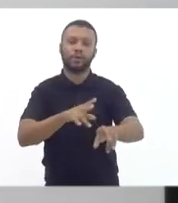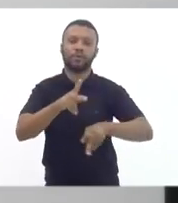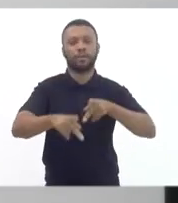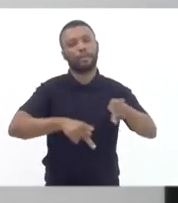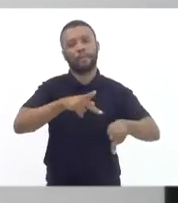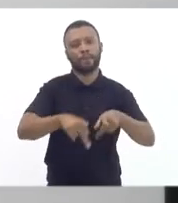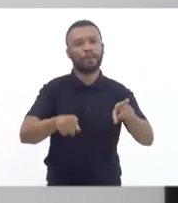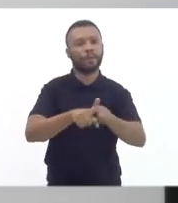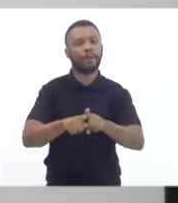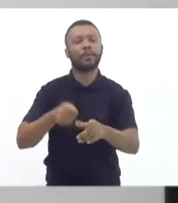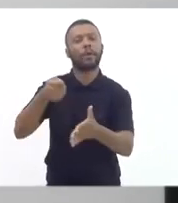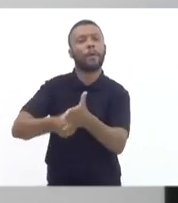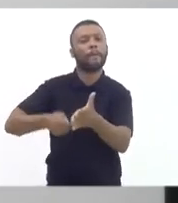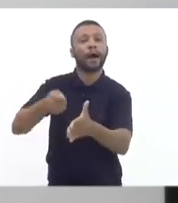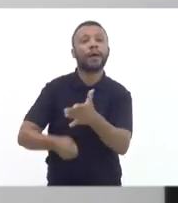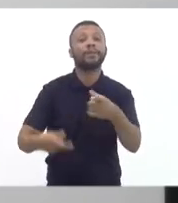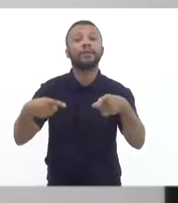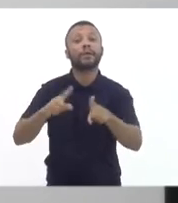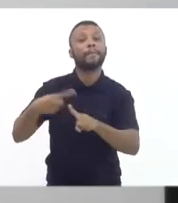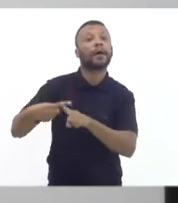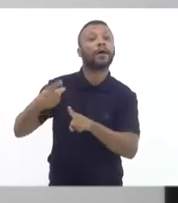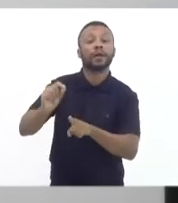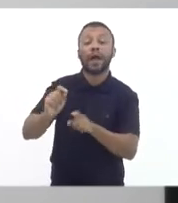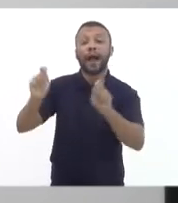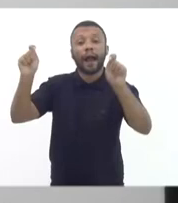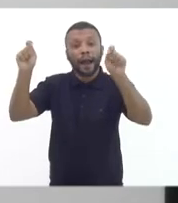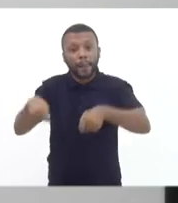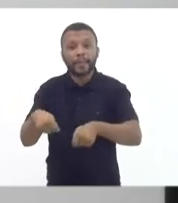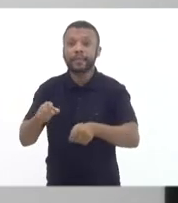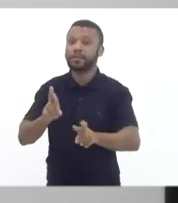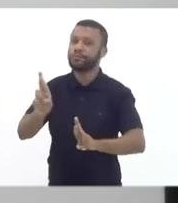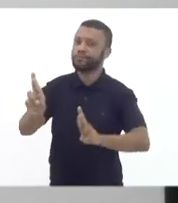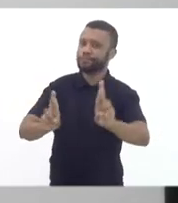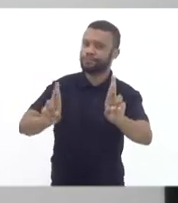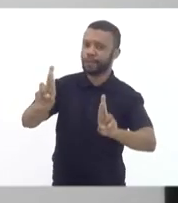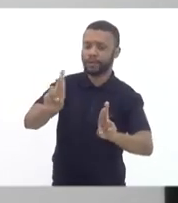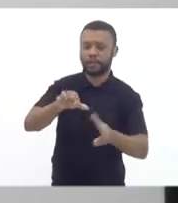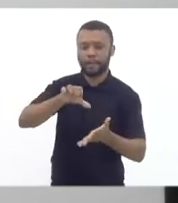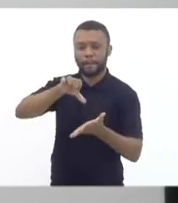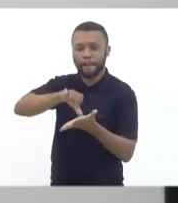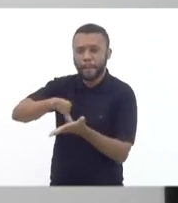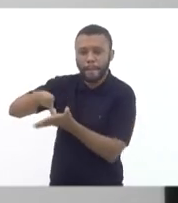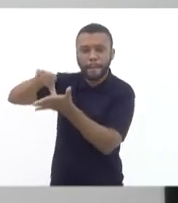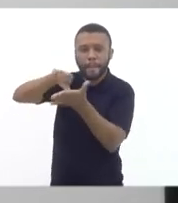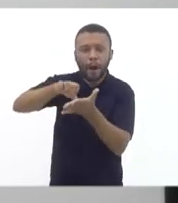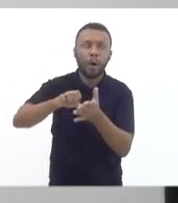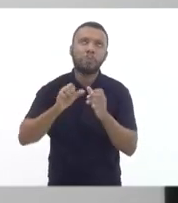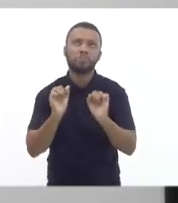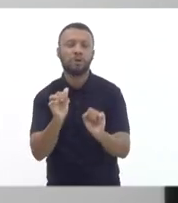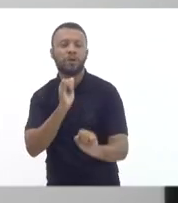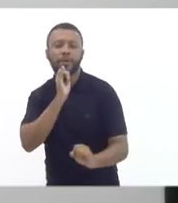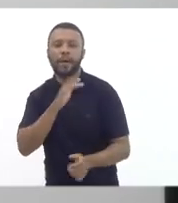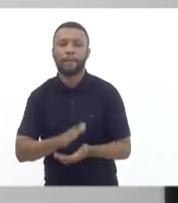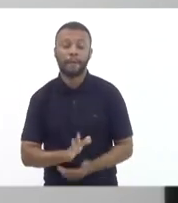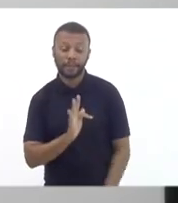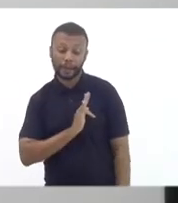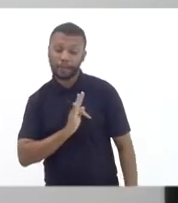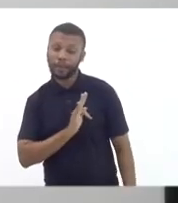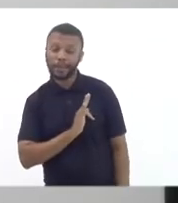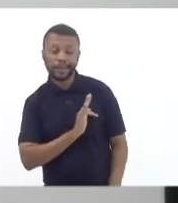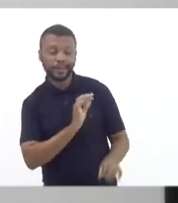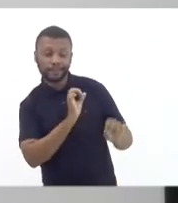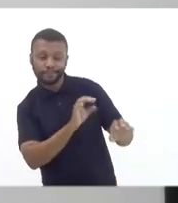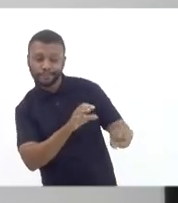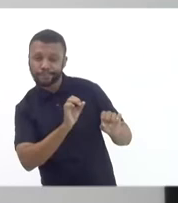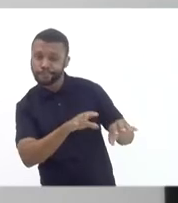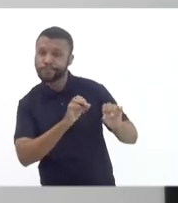como também a capacitação dos representantes dos órgãos, né, da polícia, da guarda